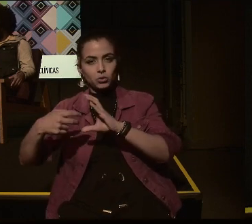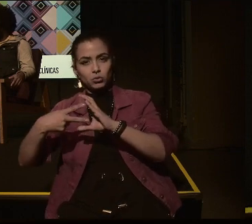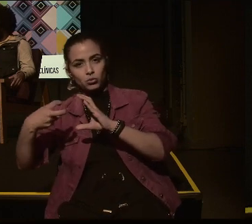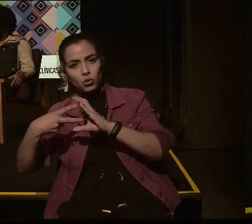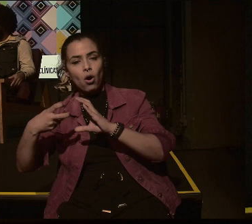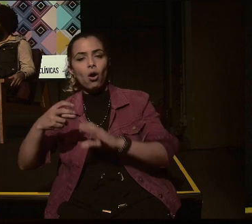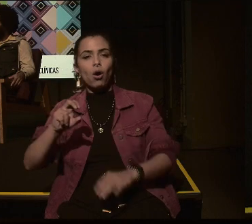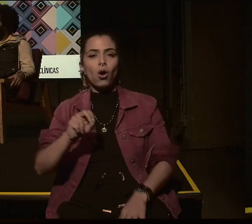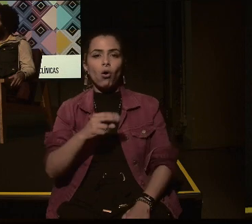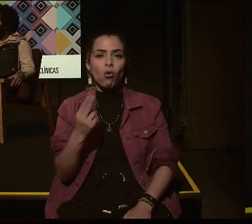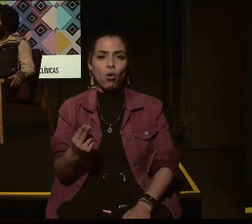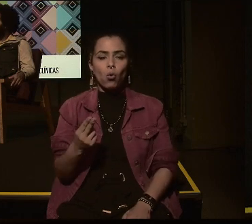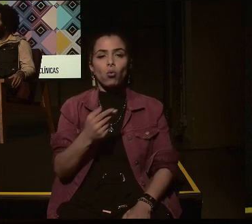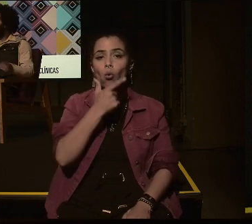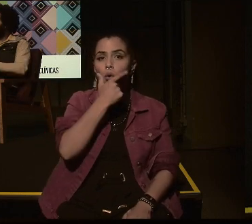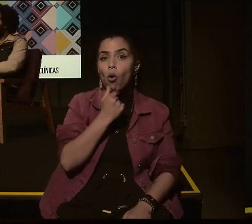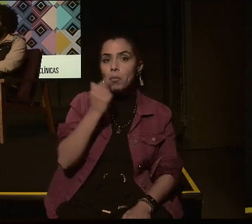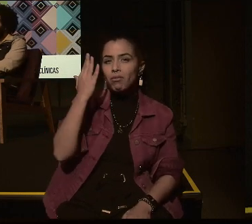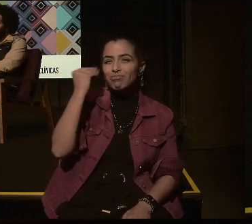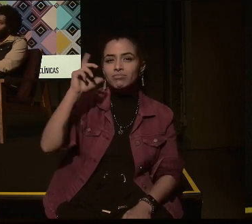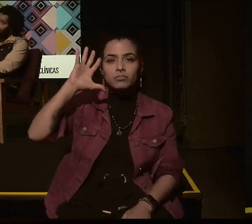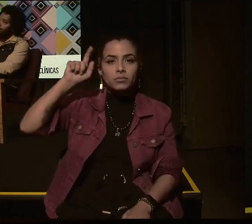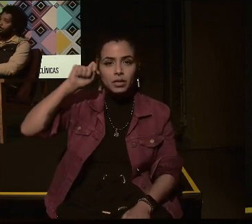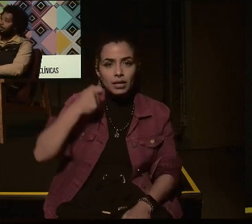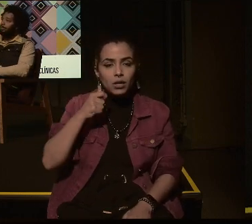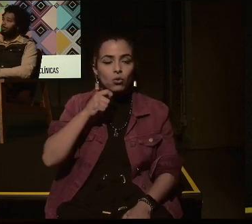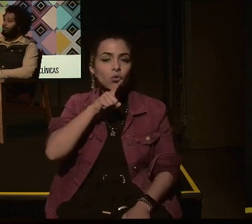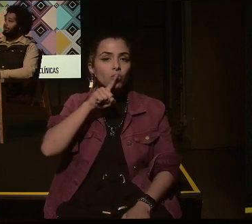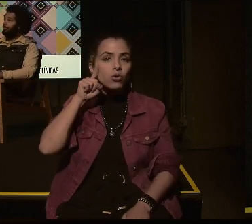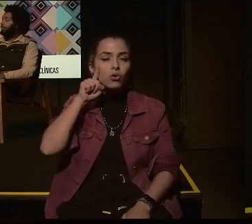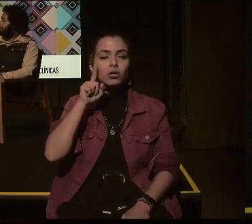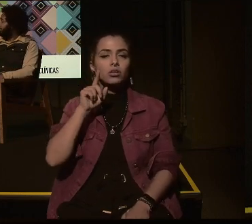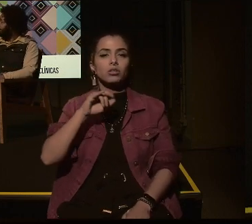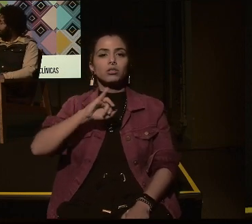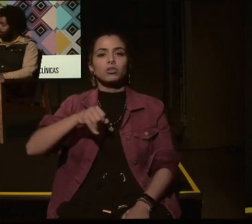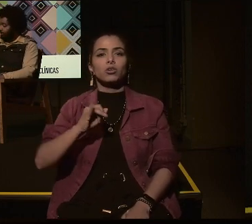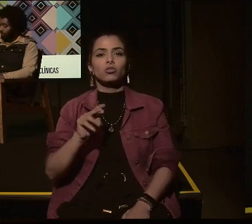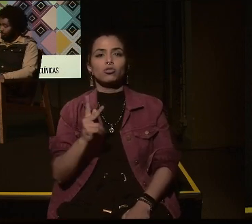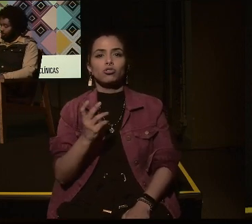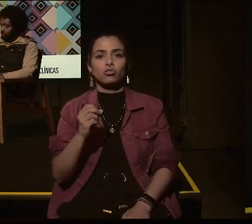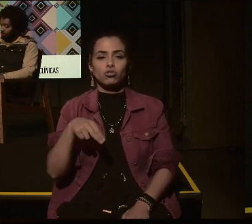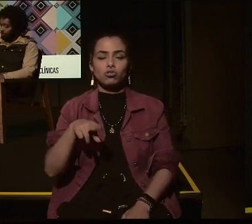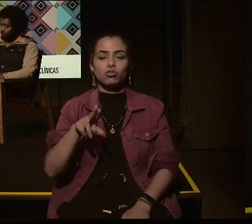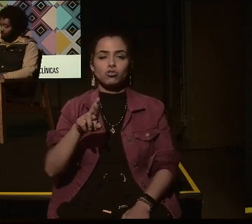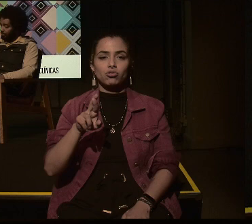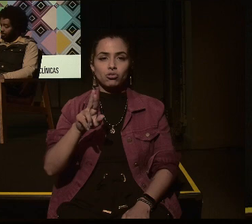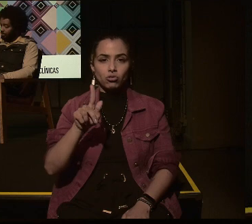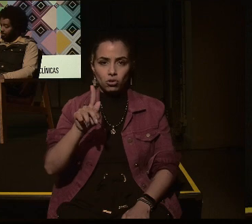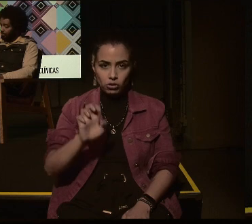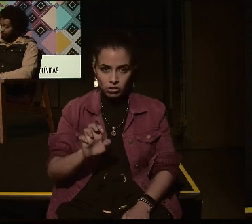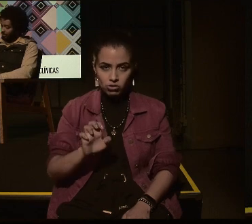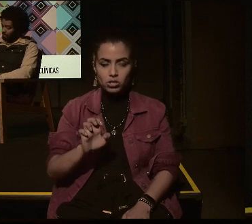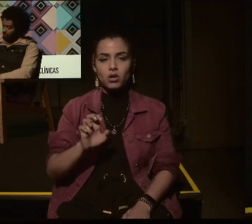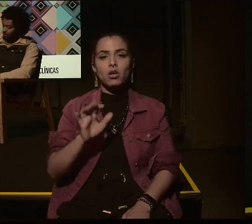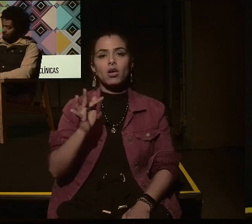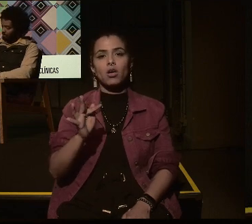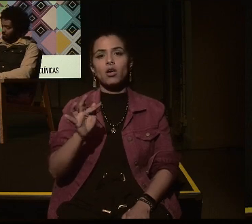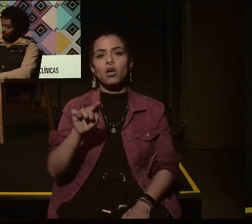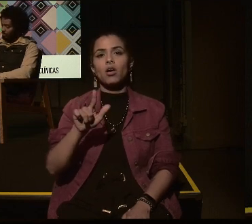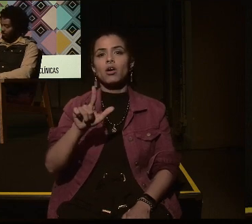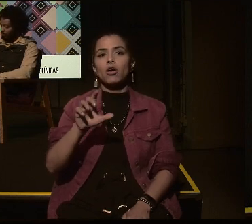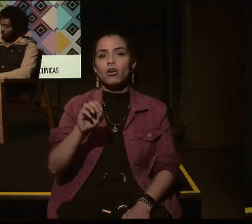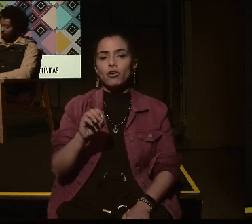George Floyd, o que houve no carro da Polícia Federal, são todas estratégias